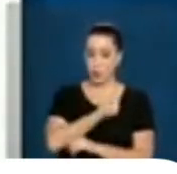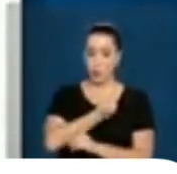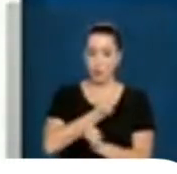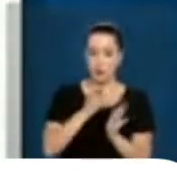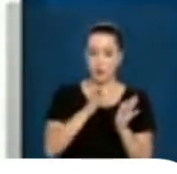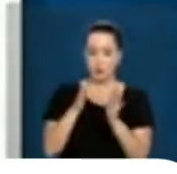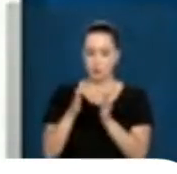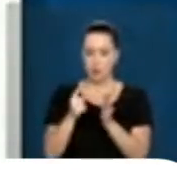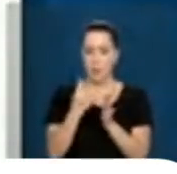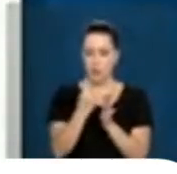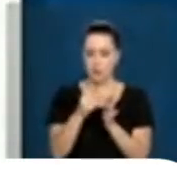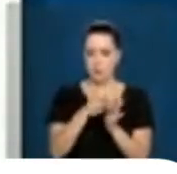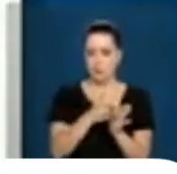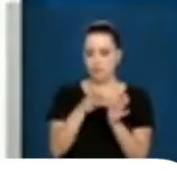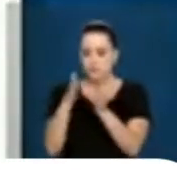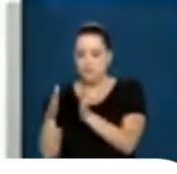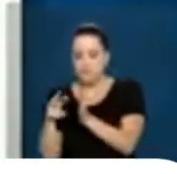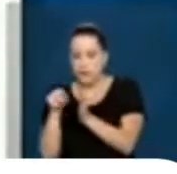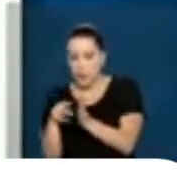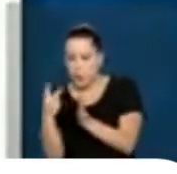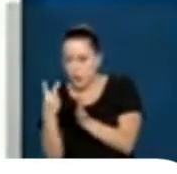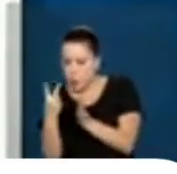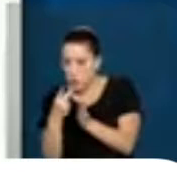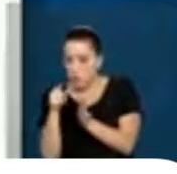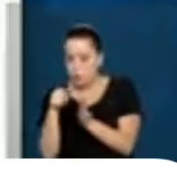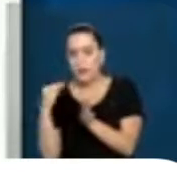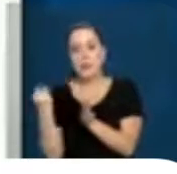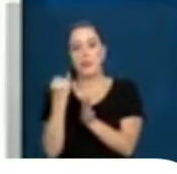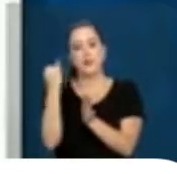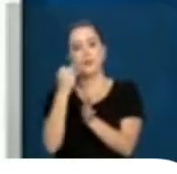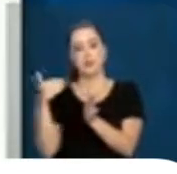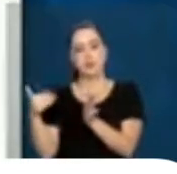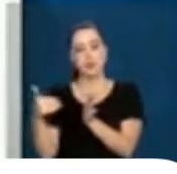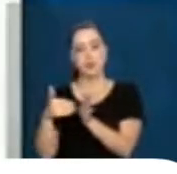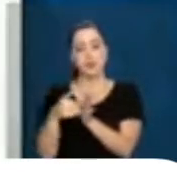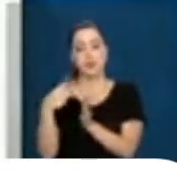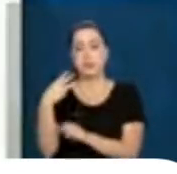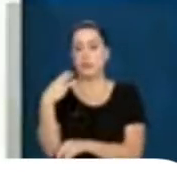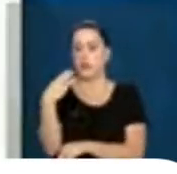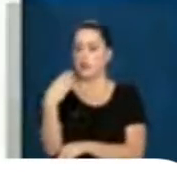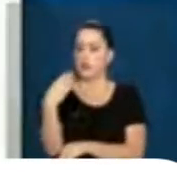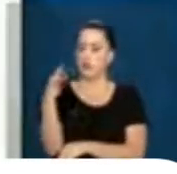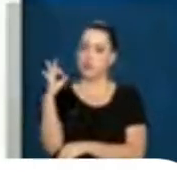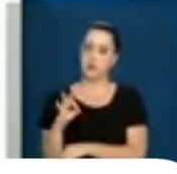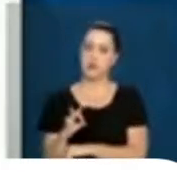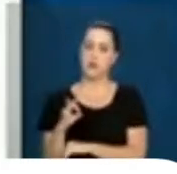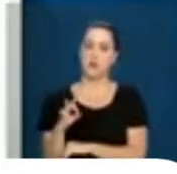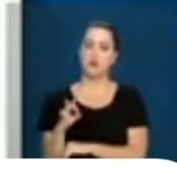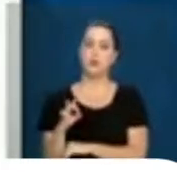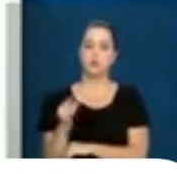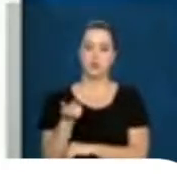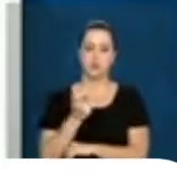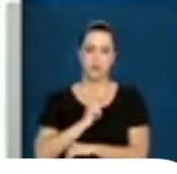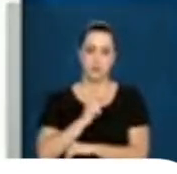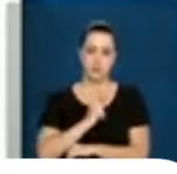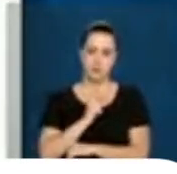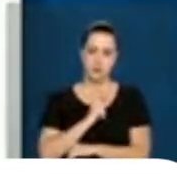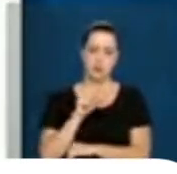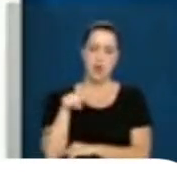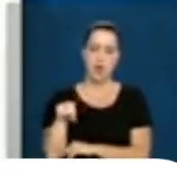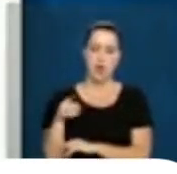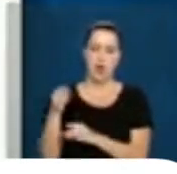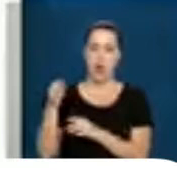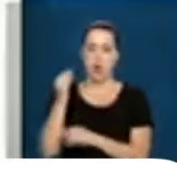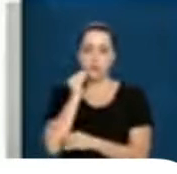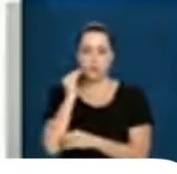seja, até aquele momento, onde nós utilizamos esse dado, 34% dos testes que estão no laboratório central